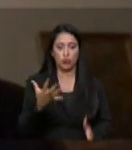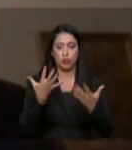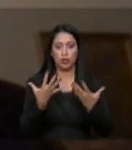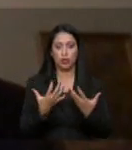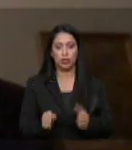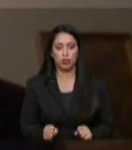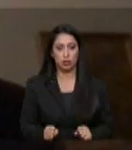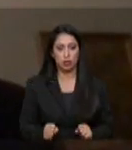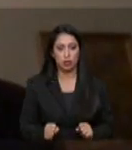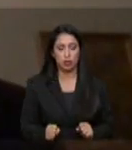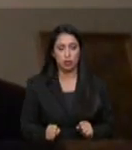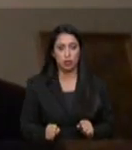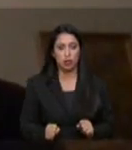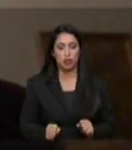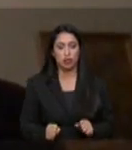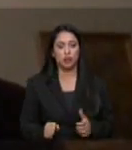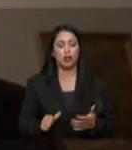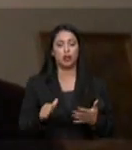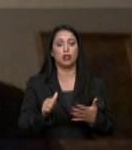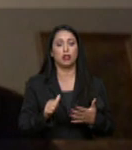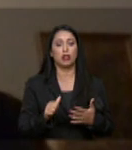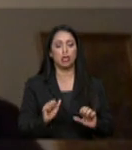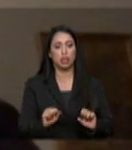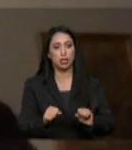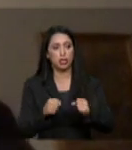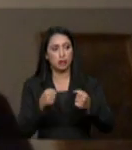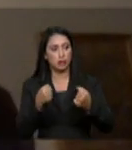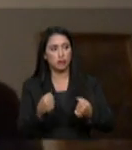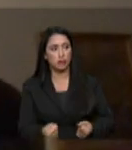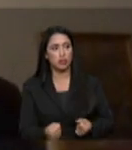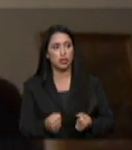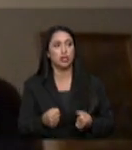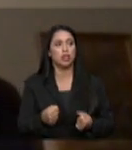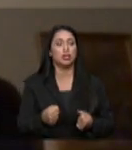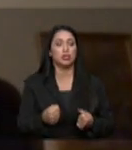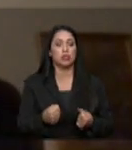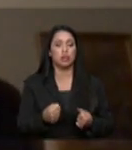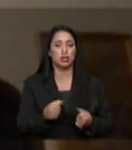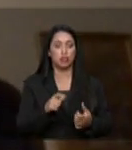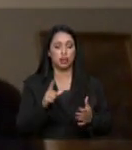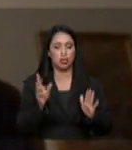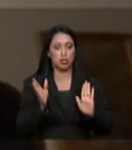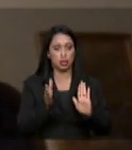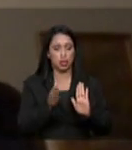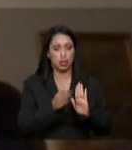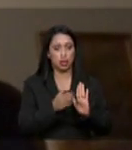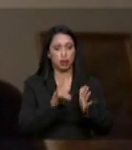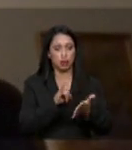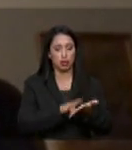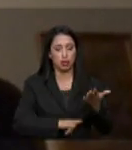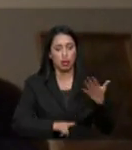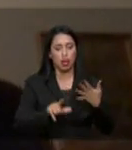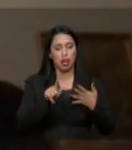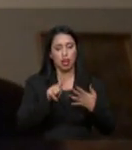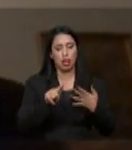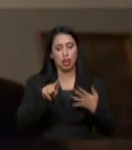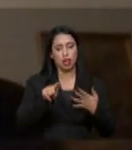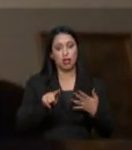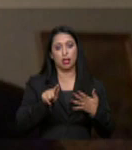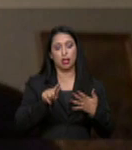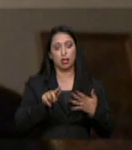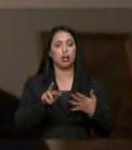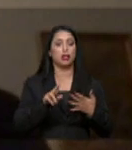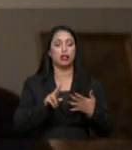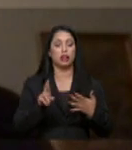a arguição da Defesa nesse ponto apenas consegui Nando e meu voto